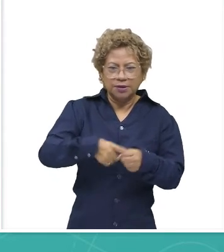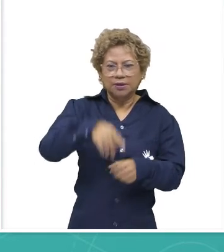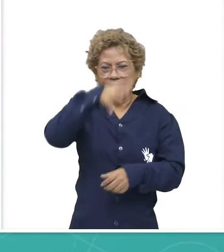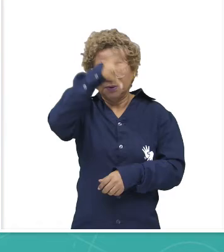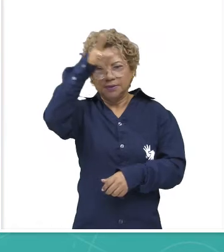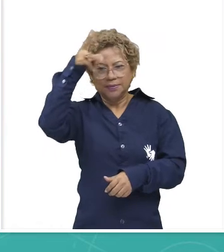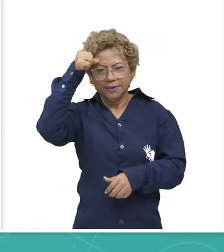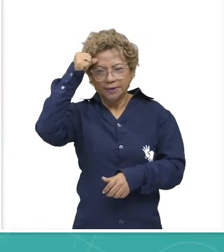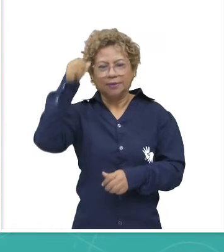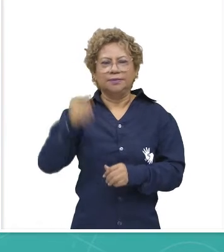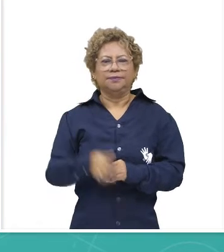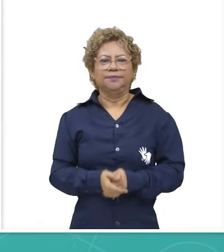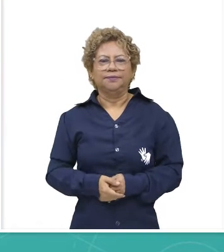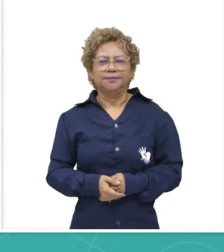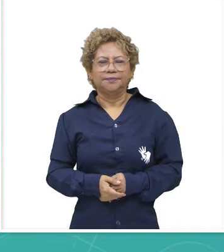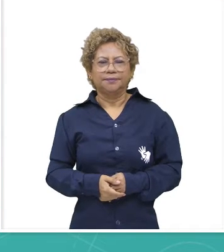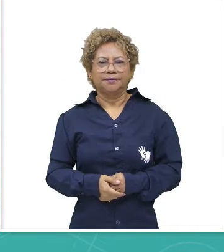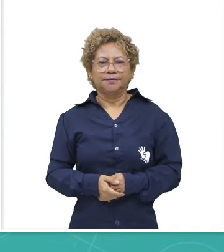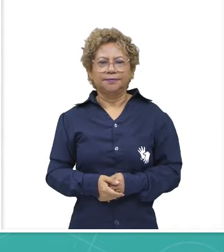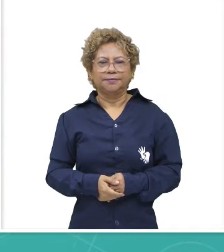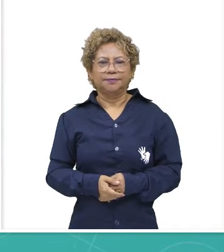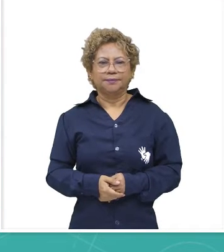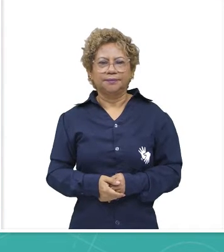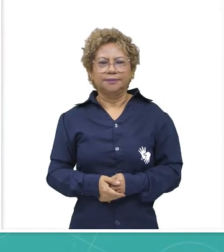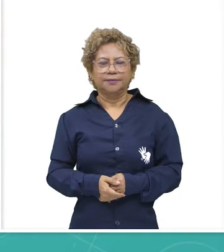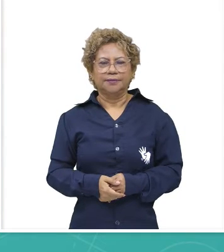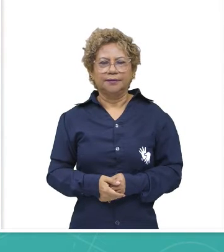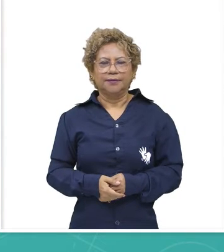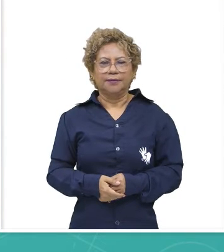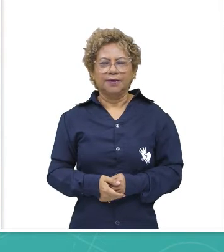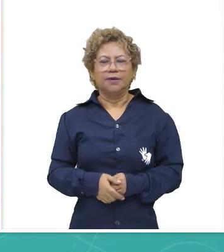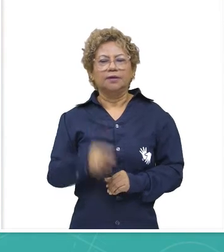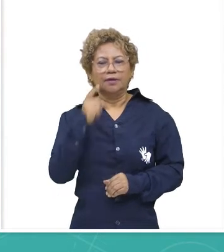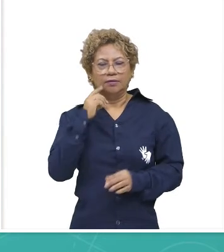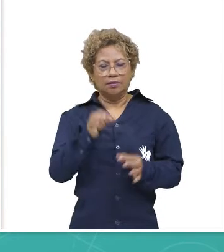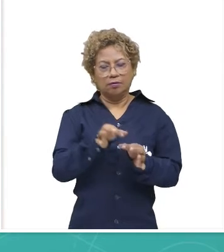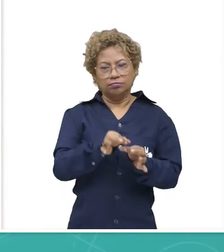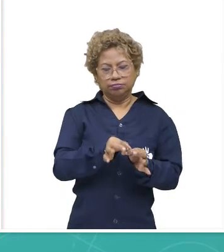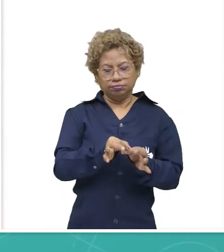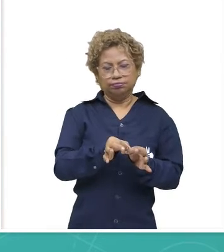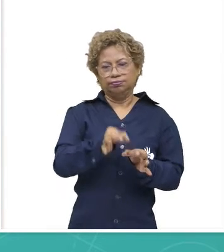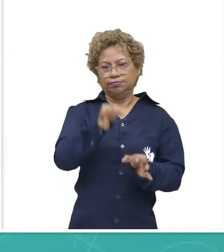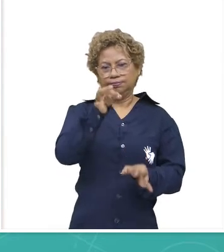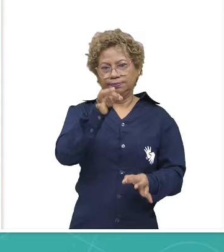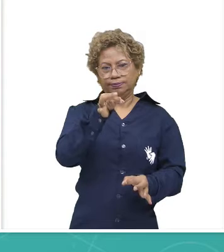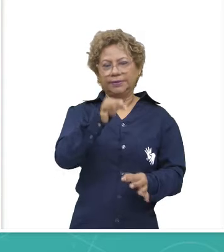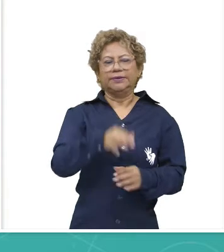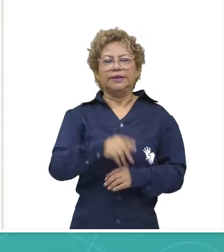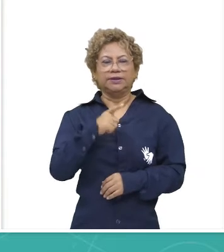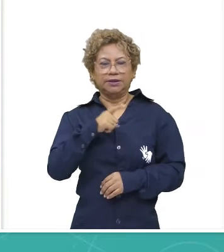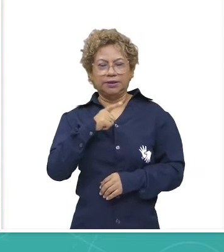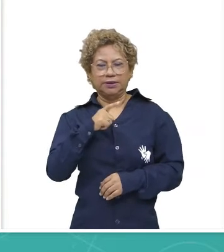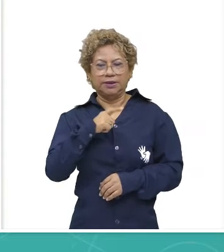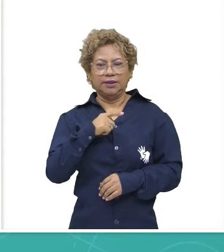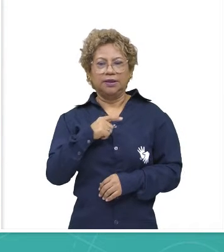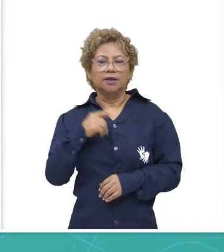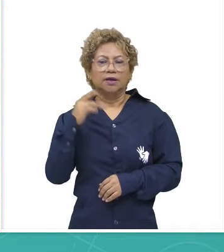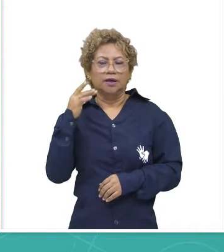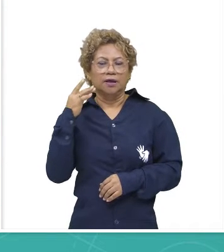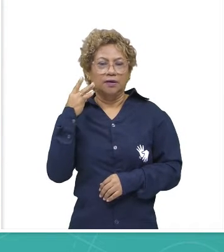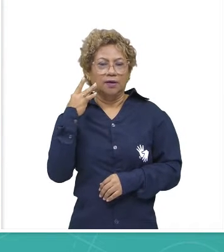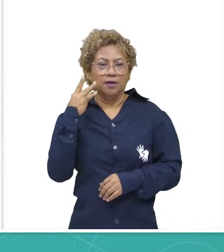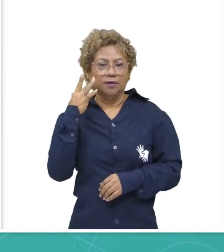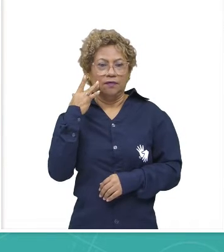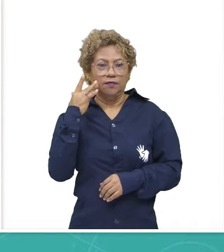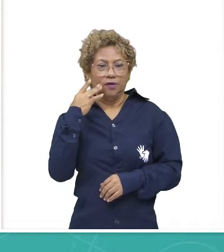lá. Olha aí, cidades e sua altitude. Então, olha aí, a gente tem Fortaleza a